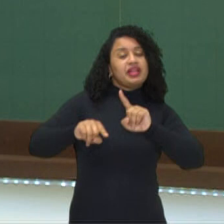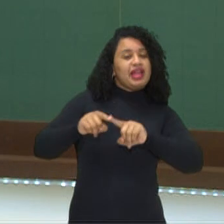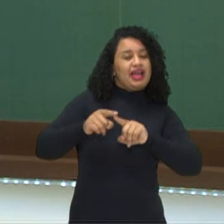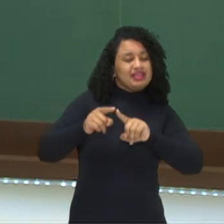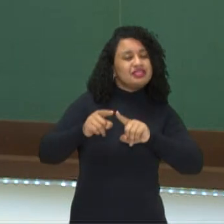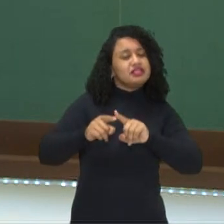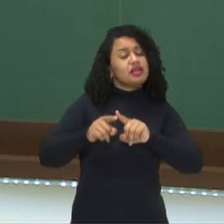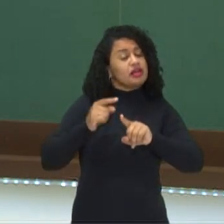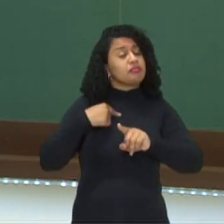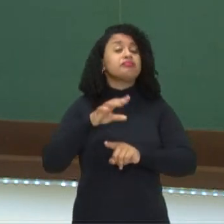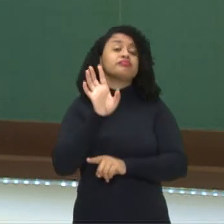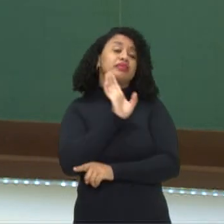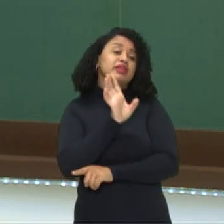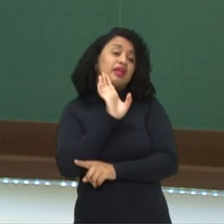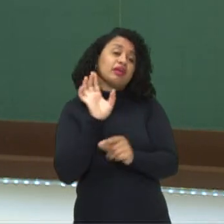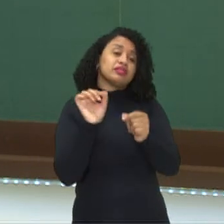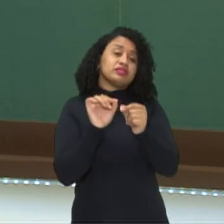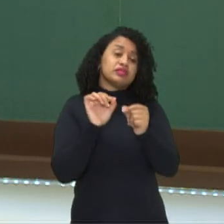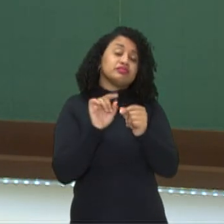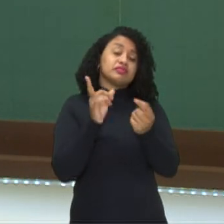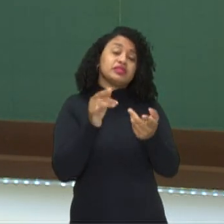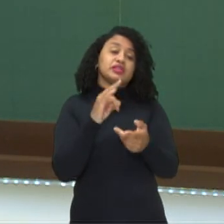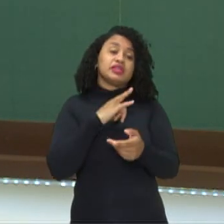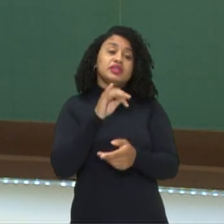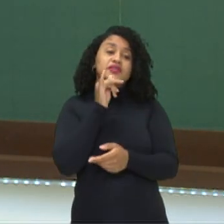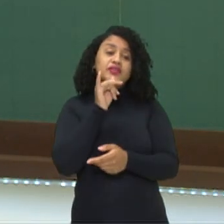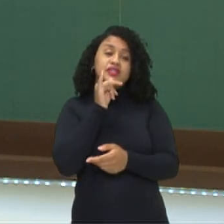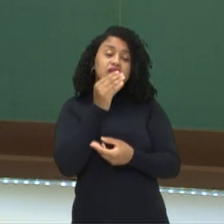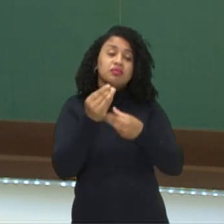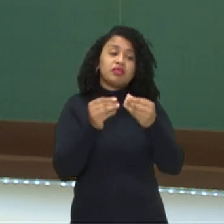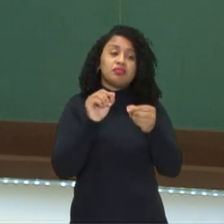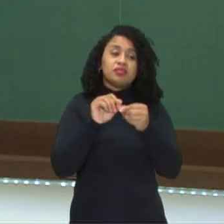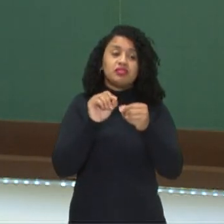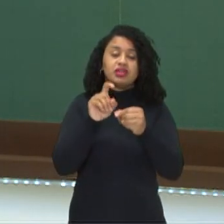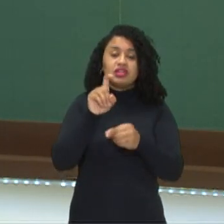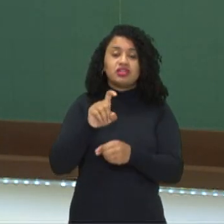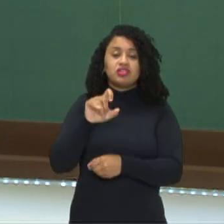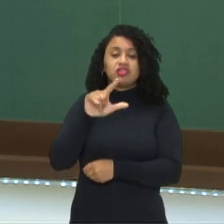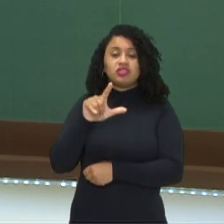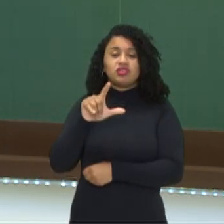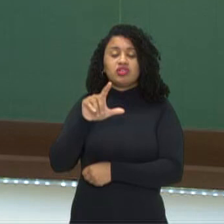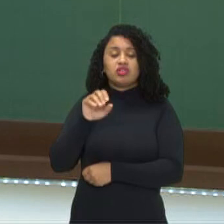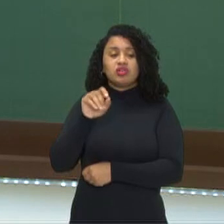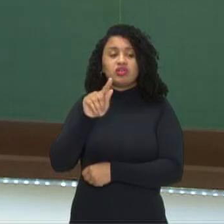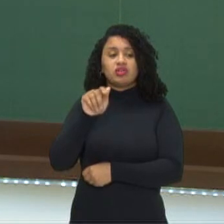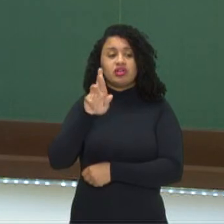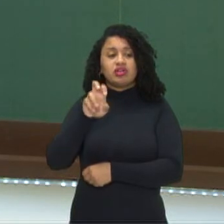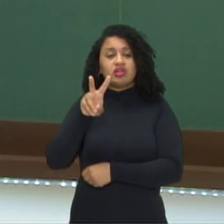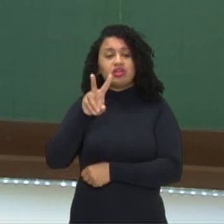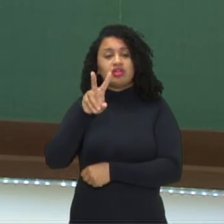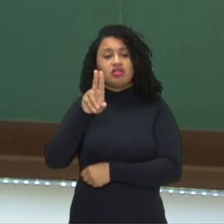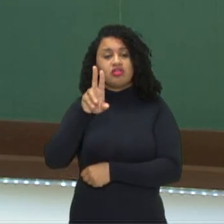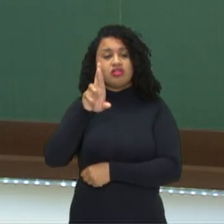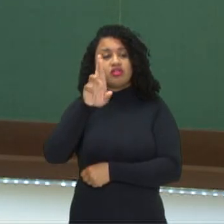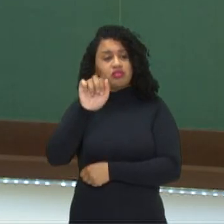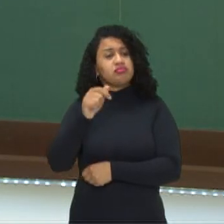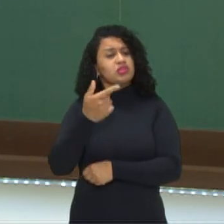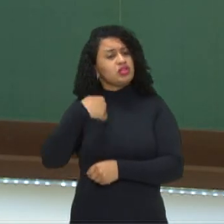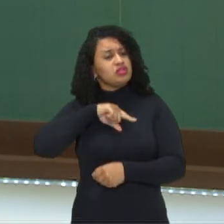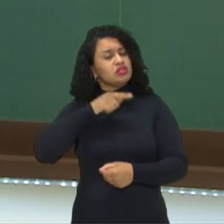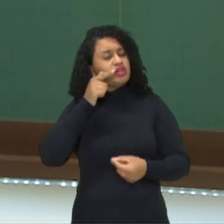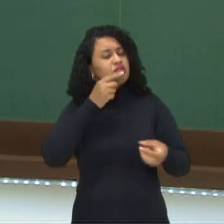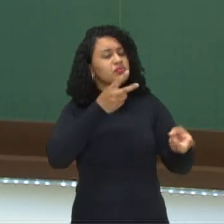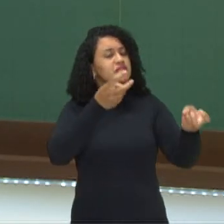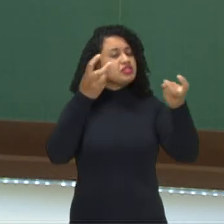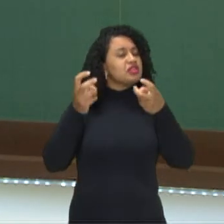muito legal. Então, aqui um exemplo dessa xilogravura que está contando essa história. E aqui a gente percebe, né, o